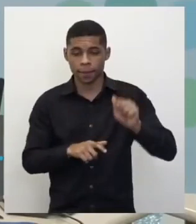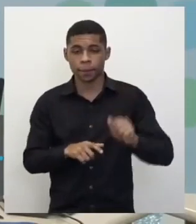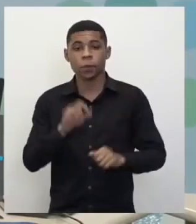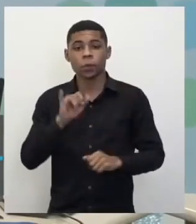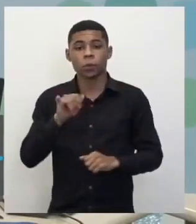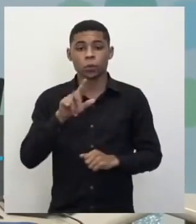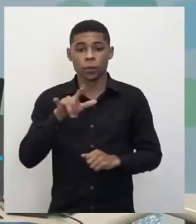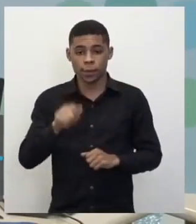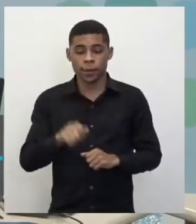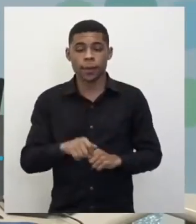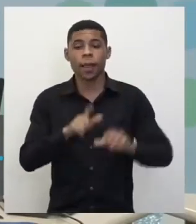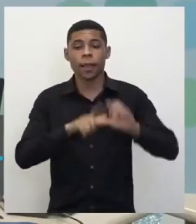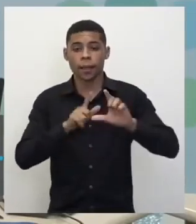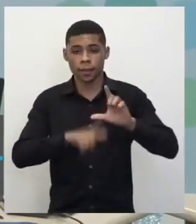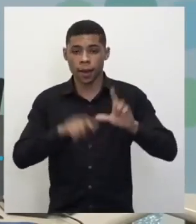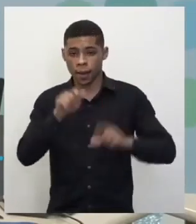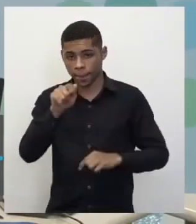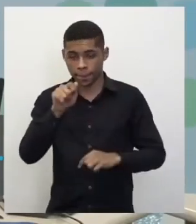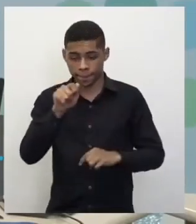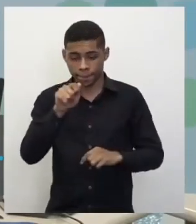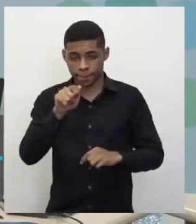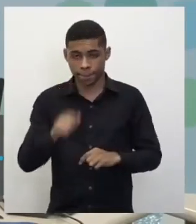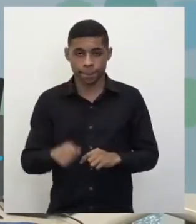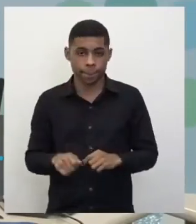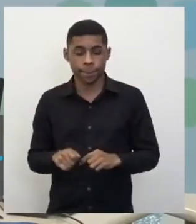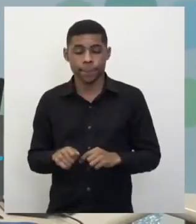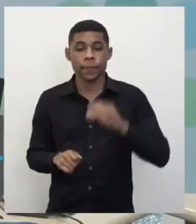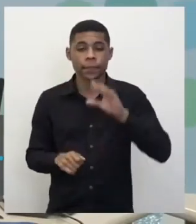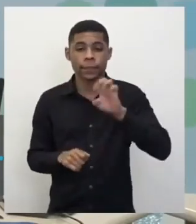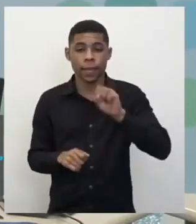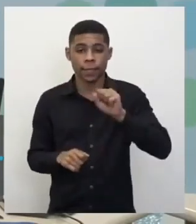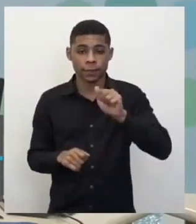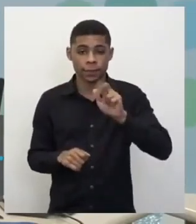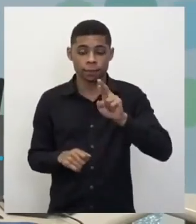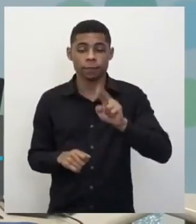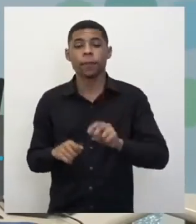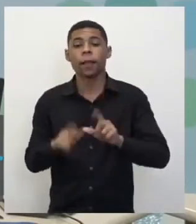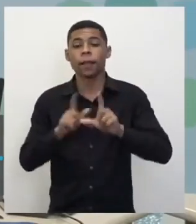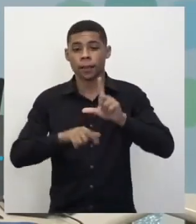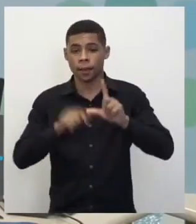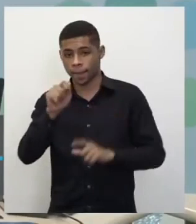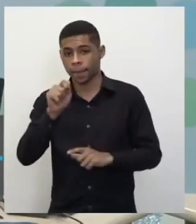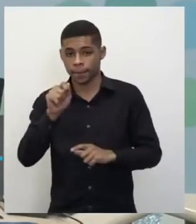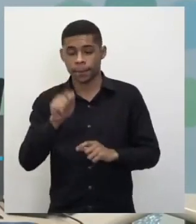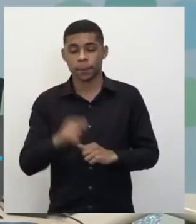também colocou como a letra A, César colocou também letra A,